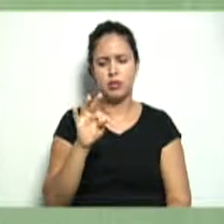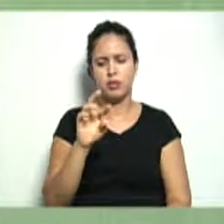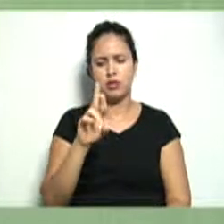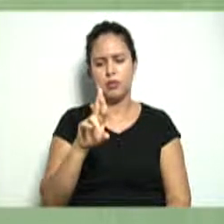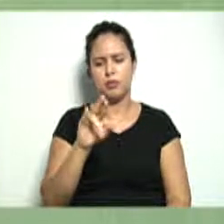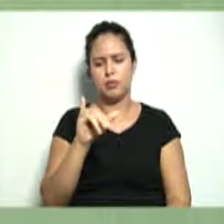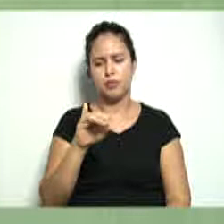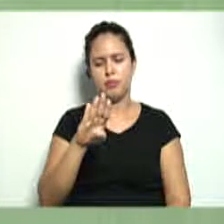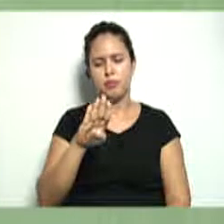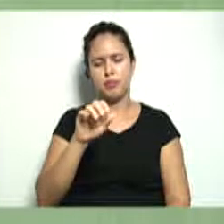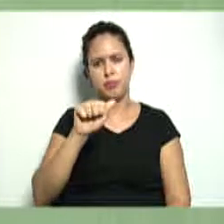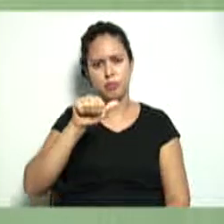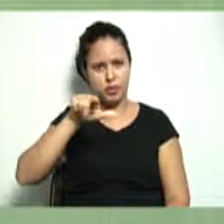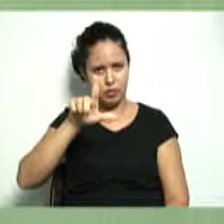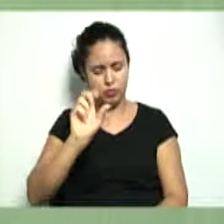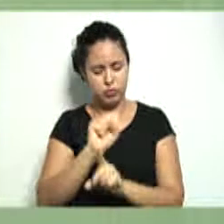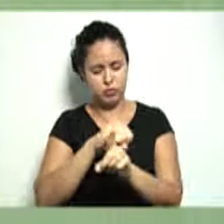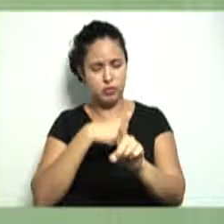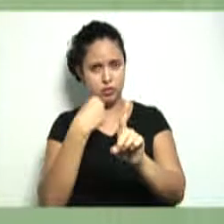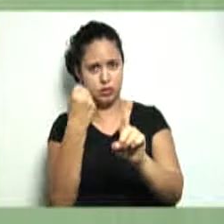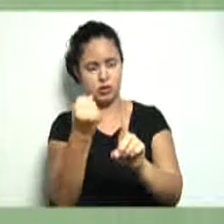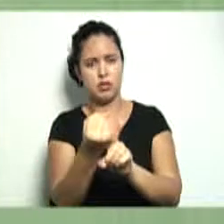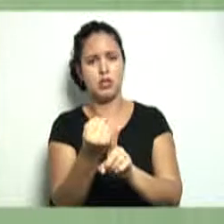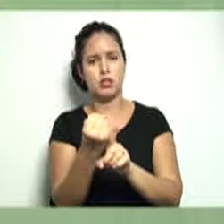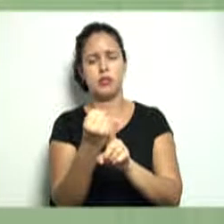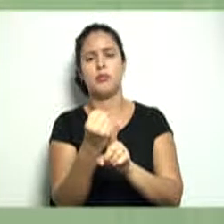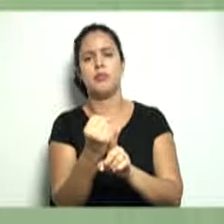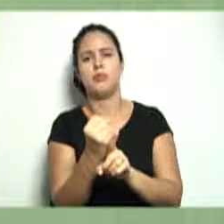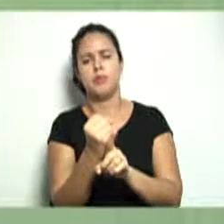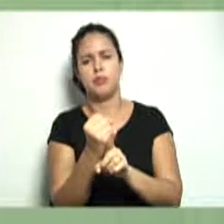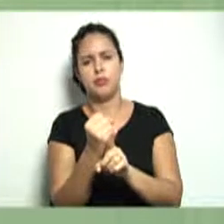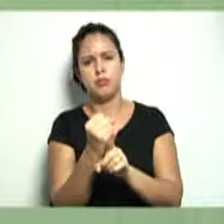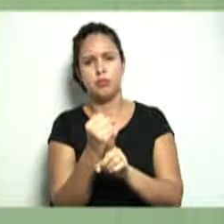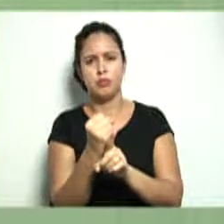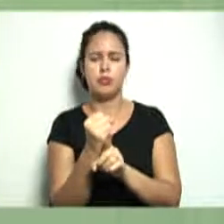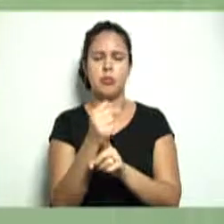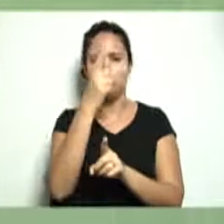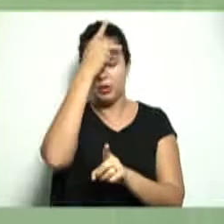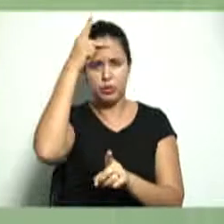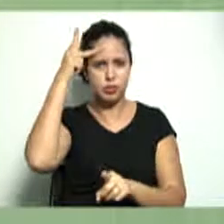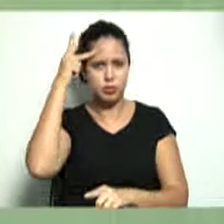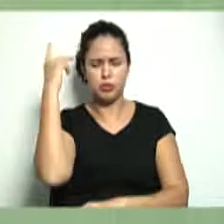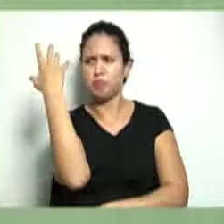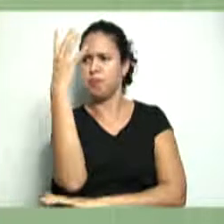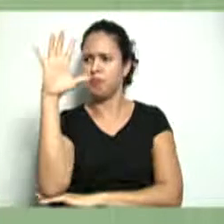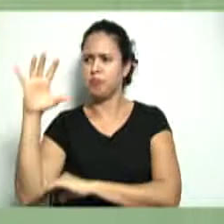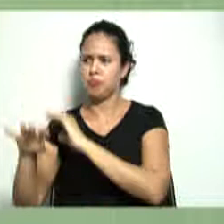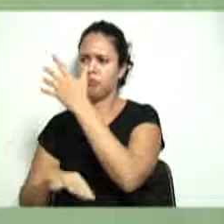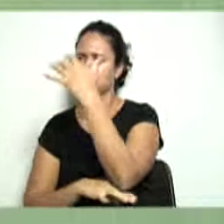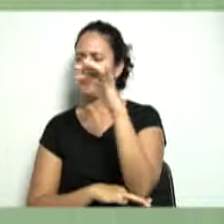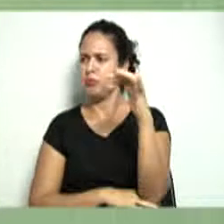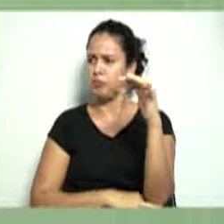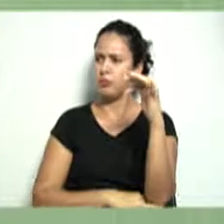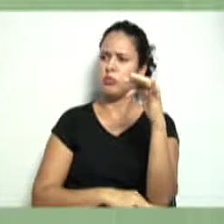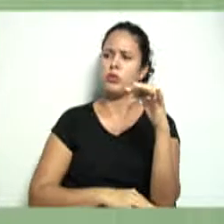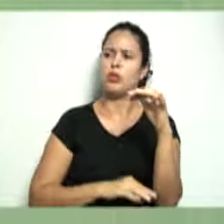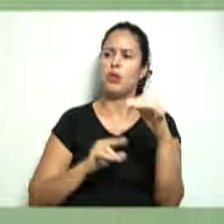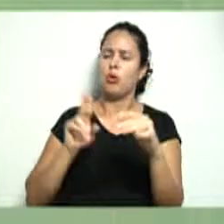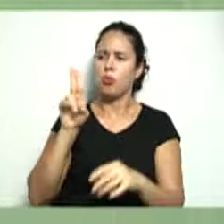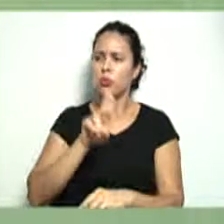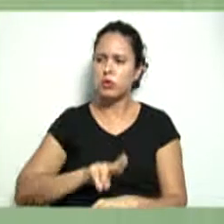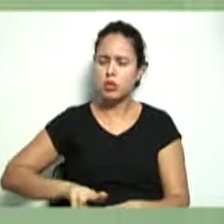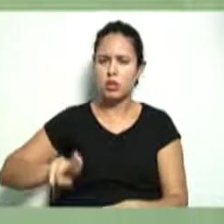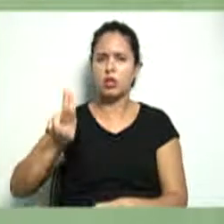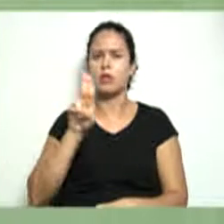Na sociedade tribal, enquanto atuavam sobre a natureza, os homens utilizavam os meios